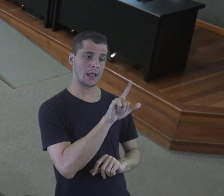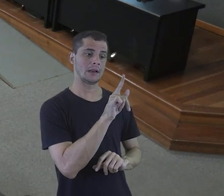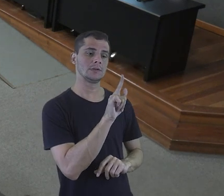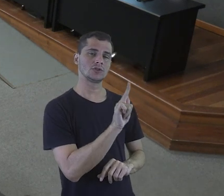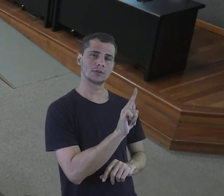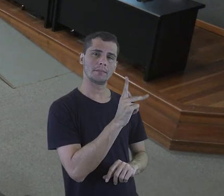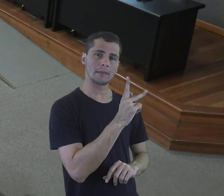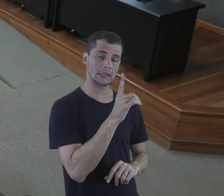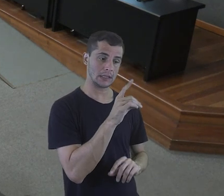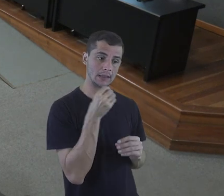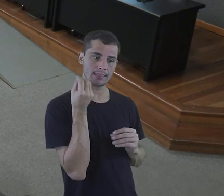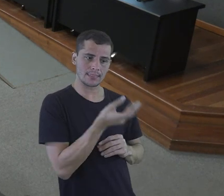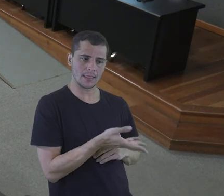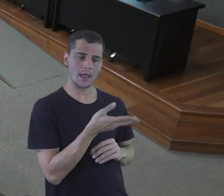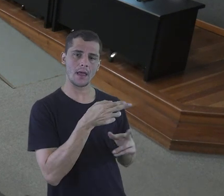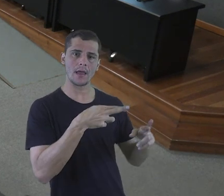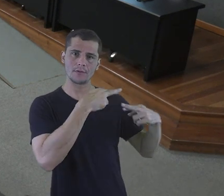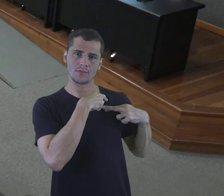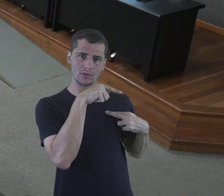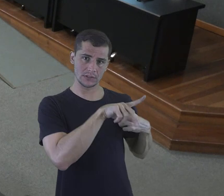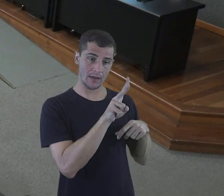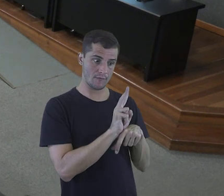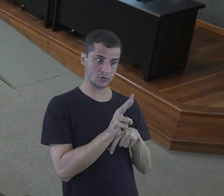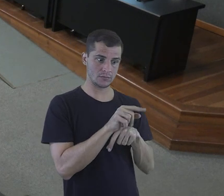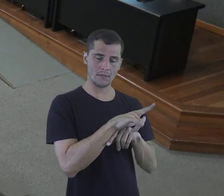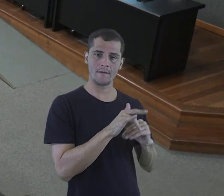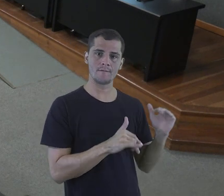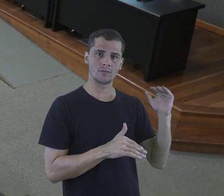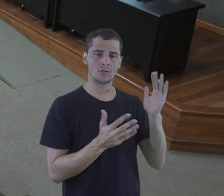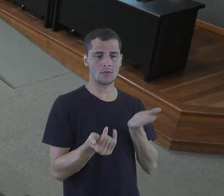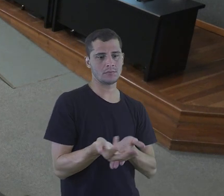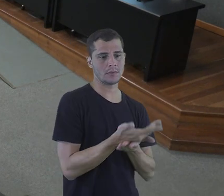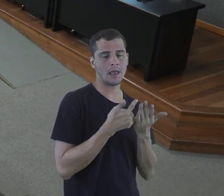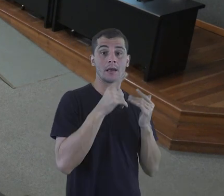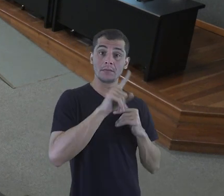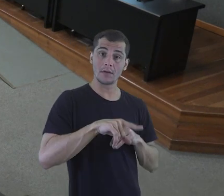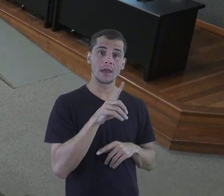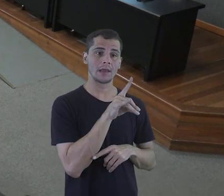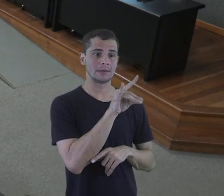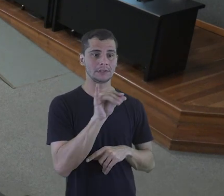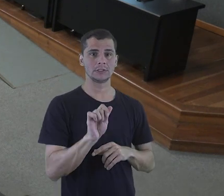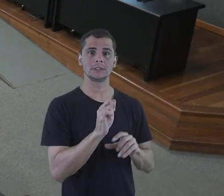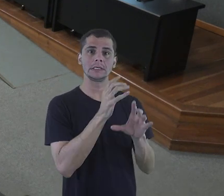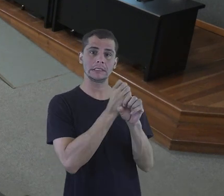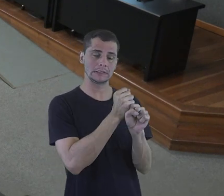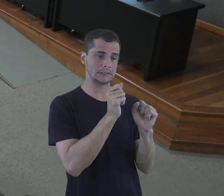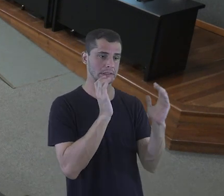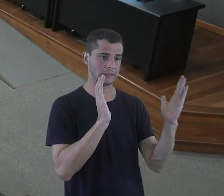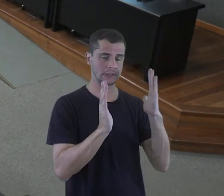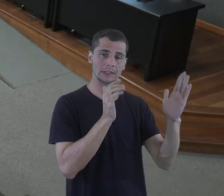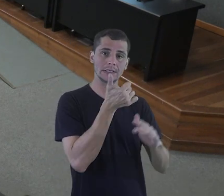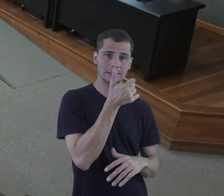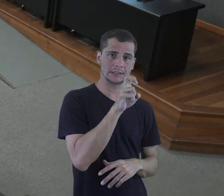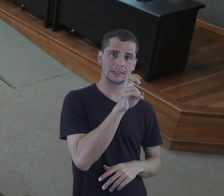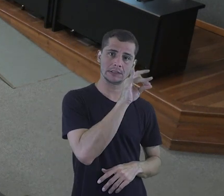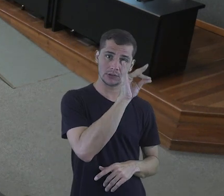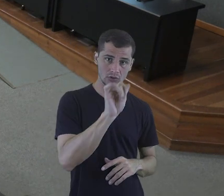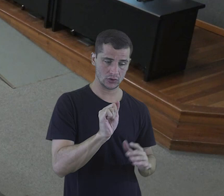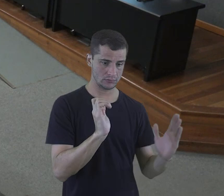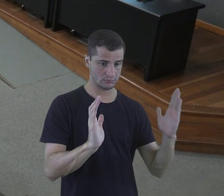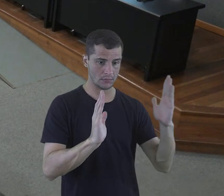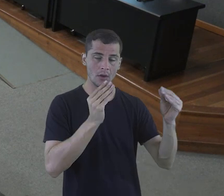a encarregada de dados o quanto antes porque são 15 dias só e dependendo das informações ela tem que tramitar isso internamente